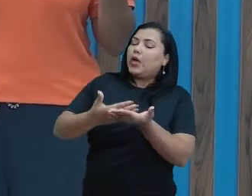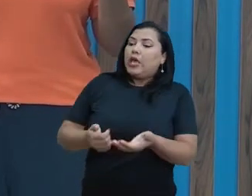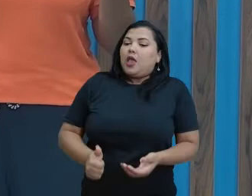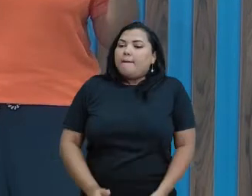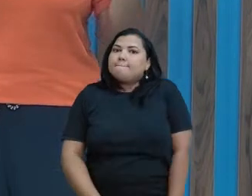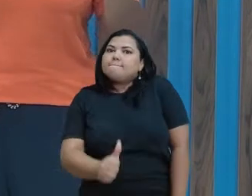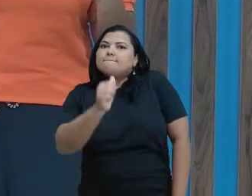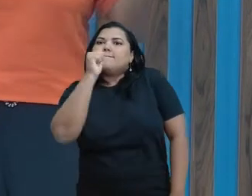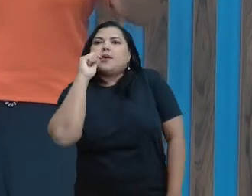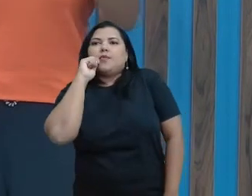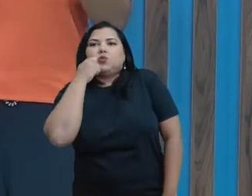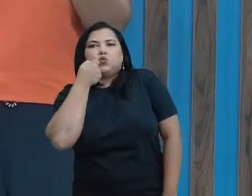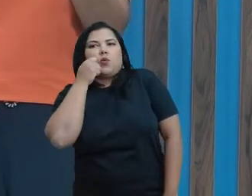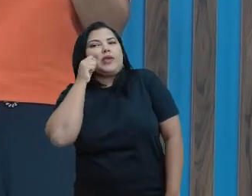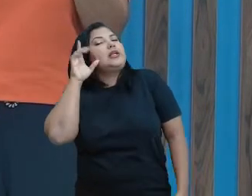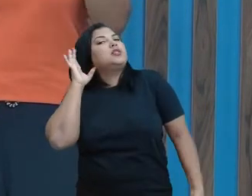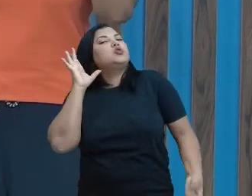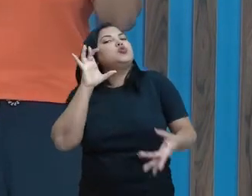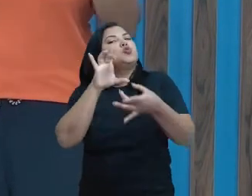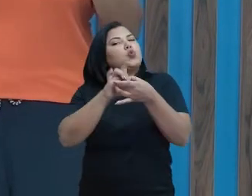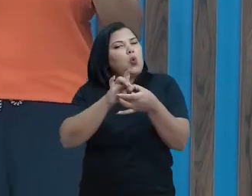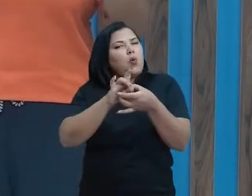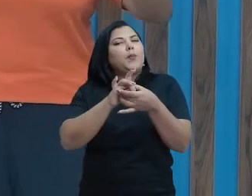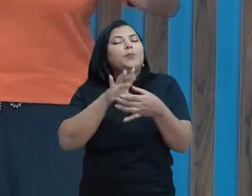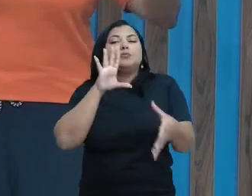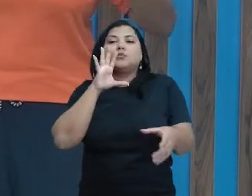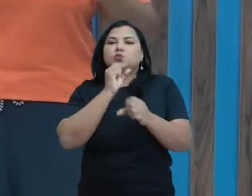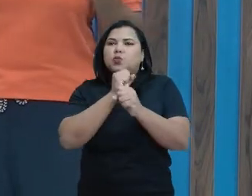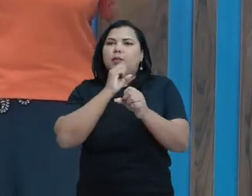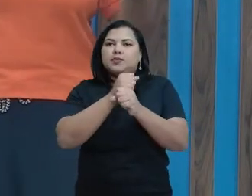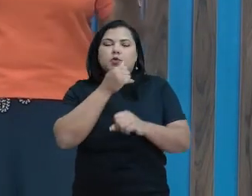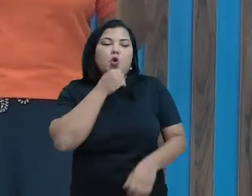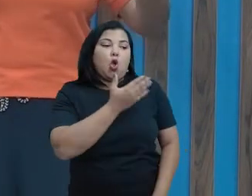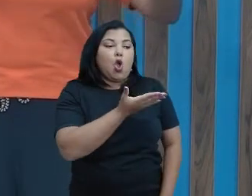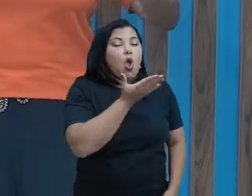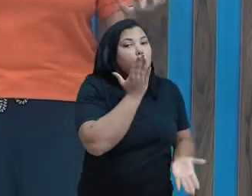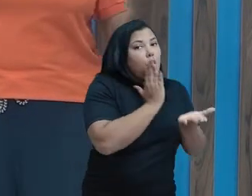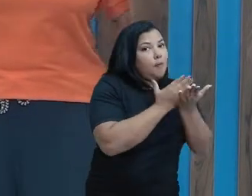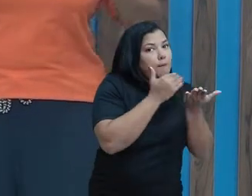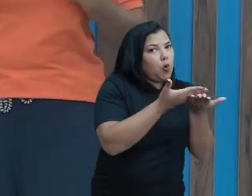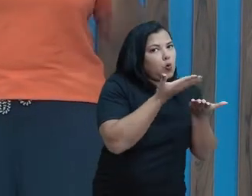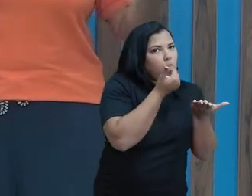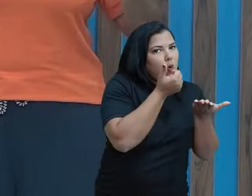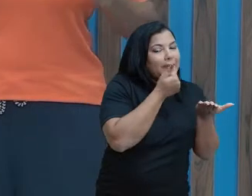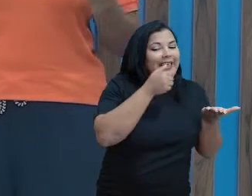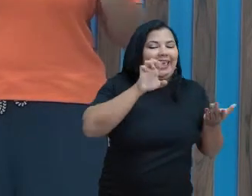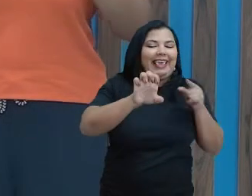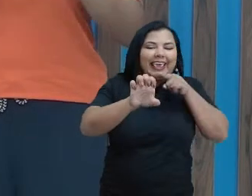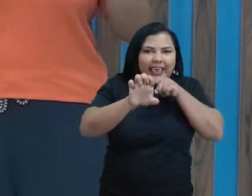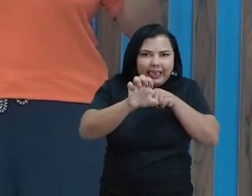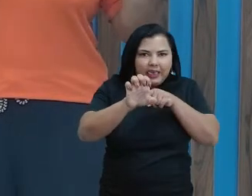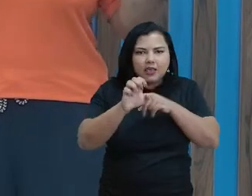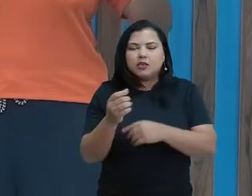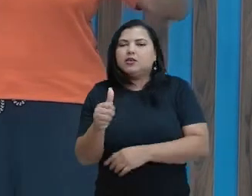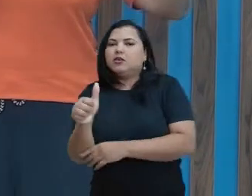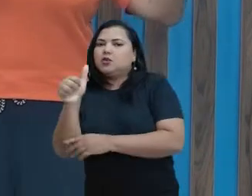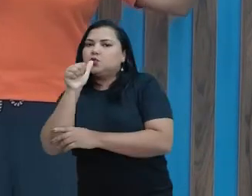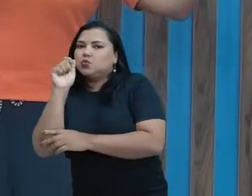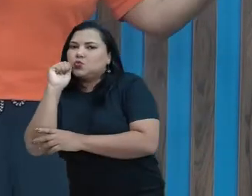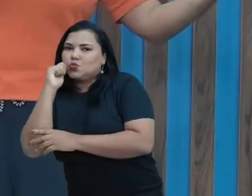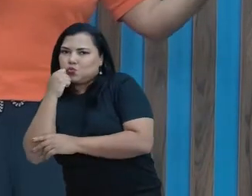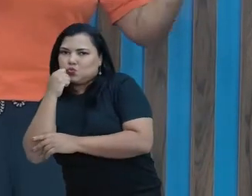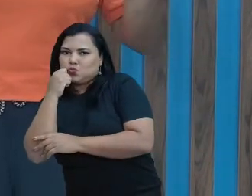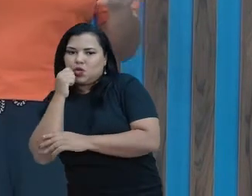o suco. Então, é uma ideia de soma. E lembrando que essas orações, elas são independentes. Se eu separo,